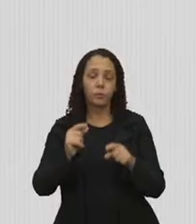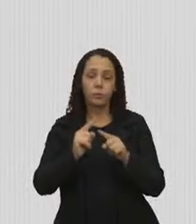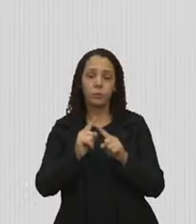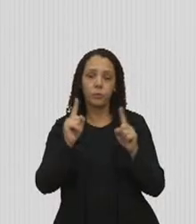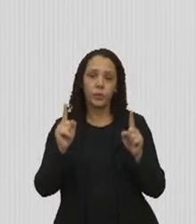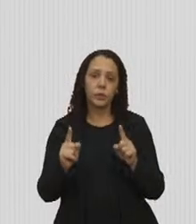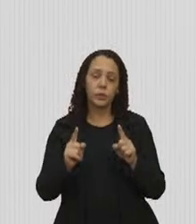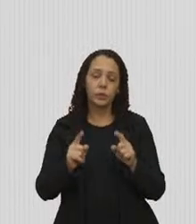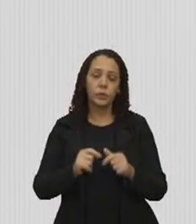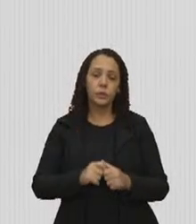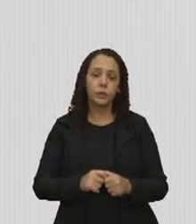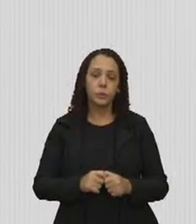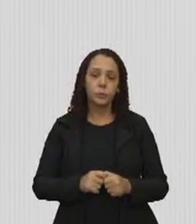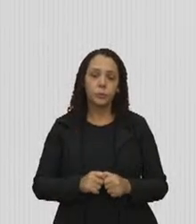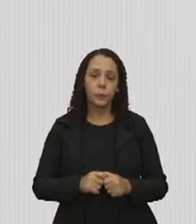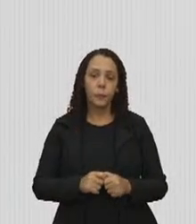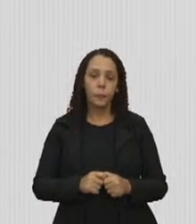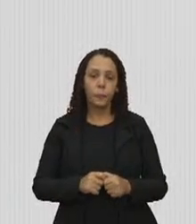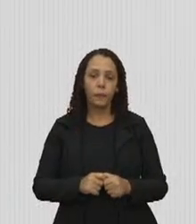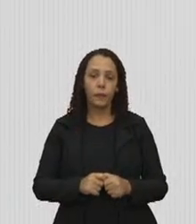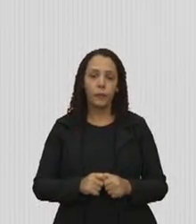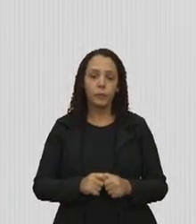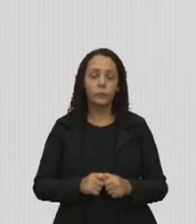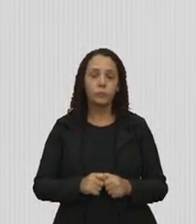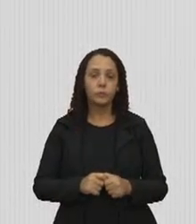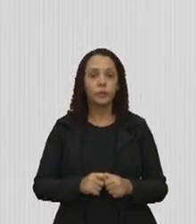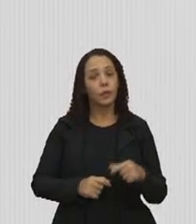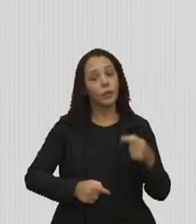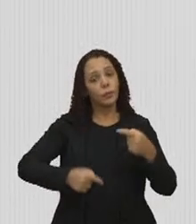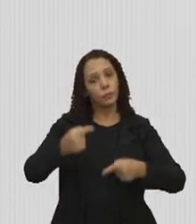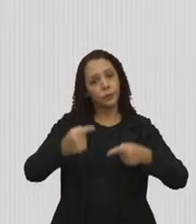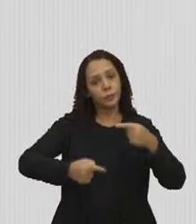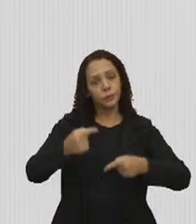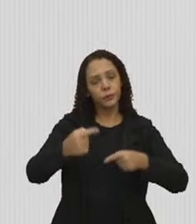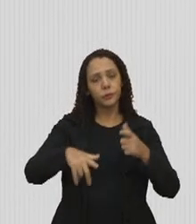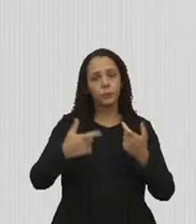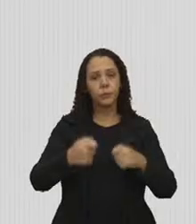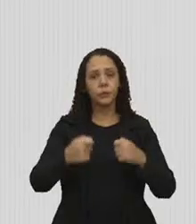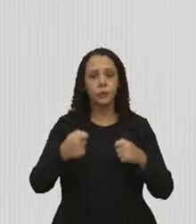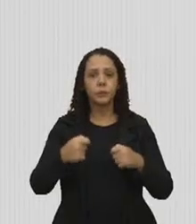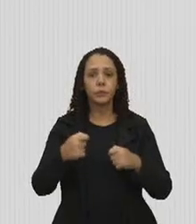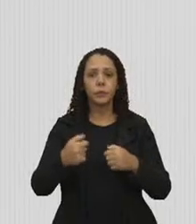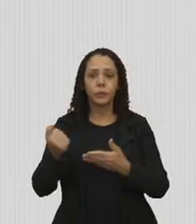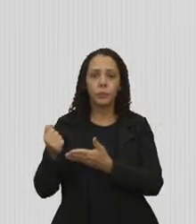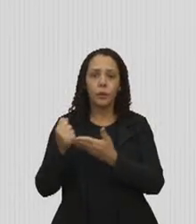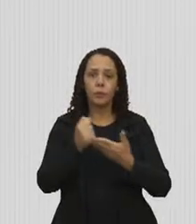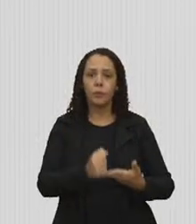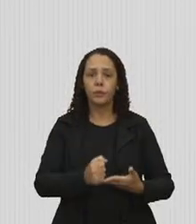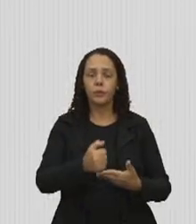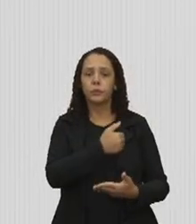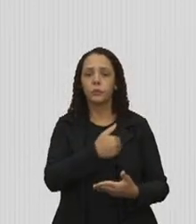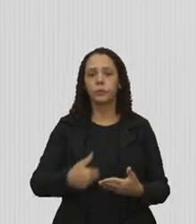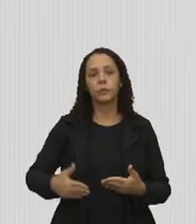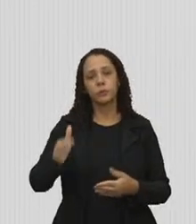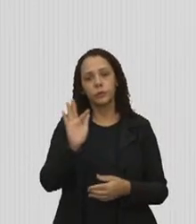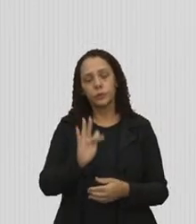Mas daí se torna um pleito político e um pleito que a gente precisa do governo federal, de movimentos